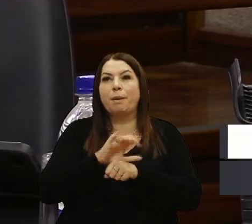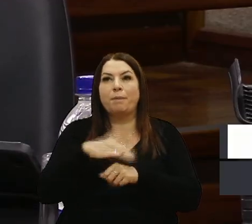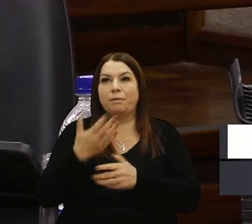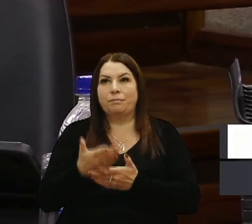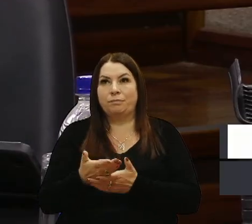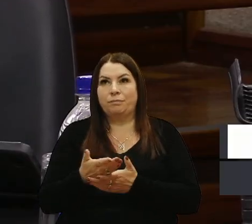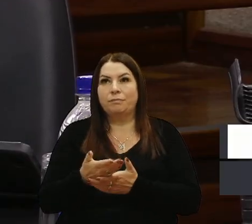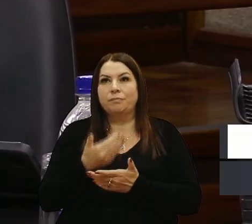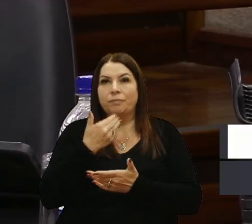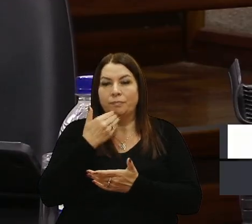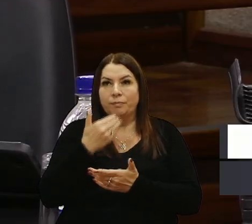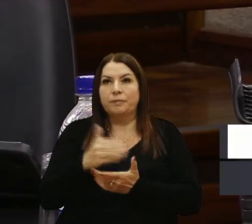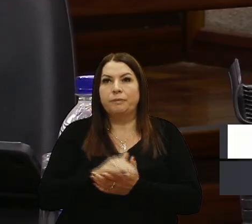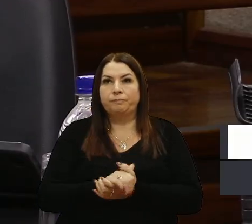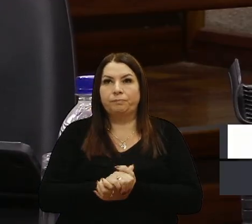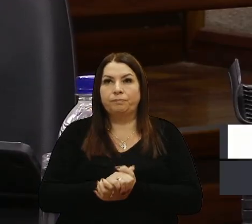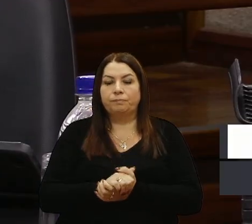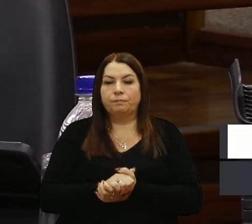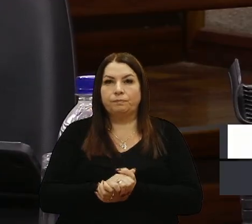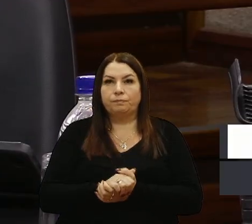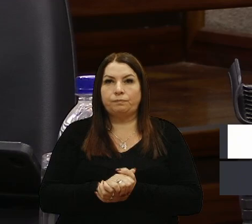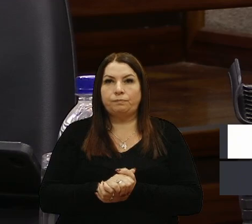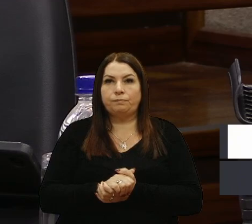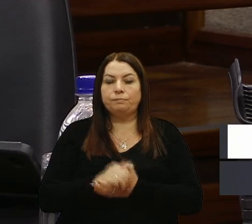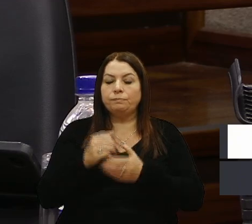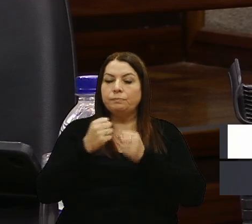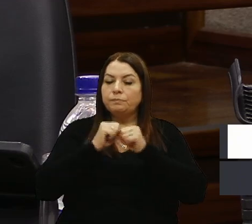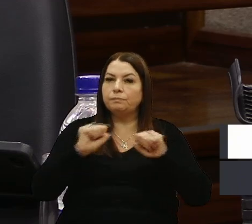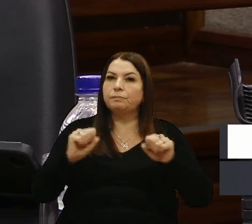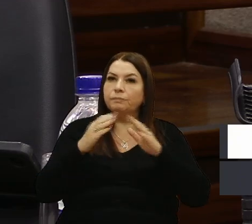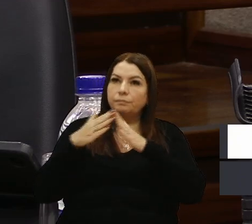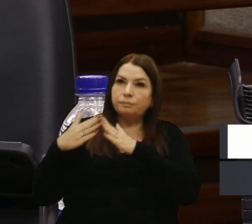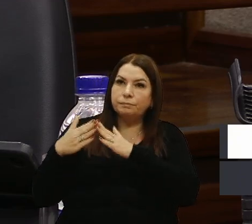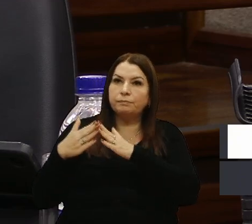gente pede à